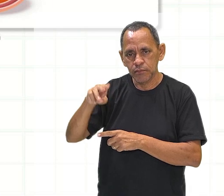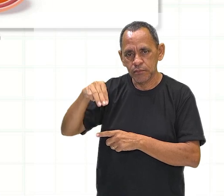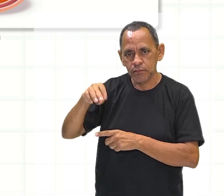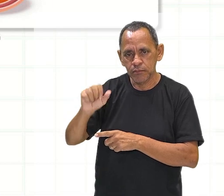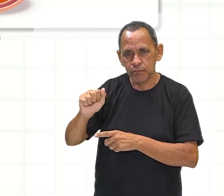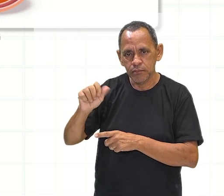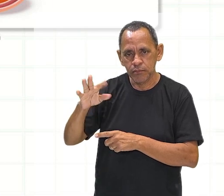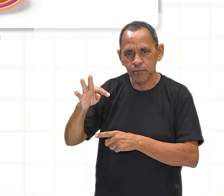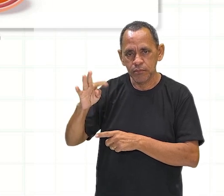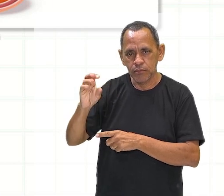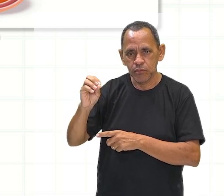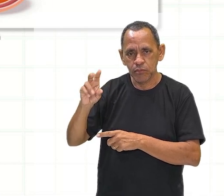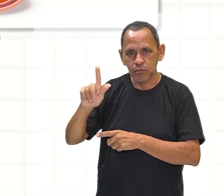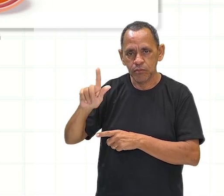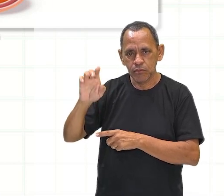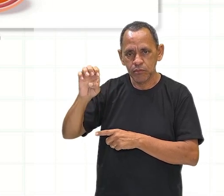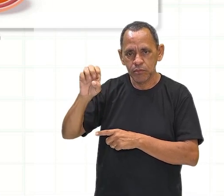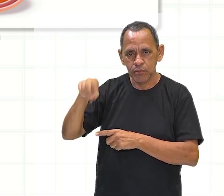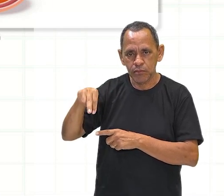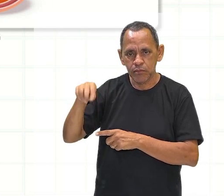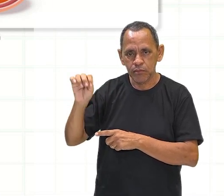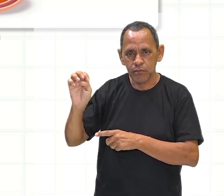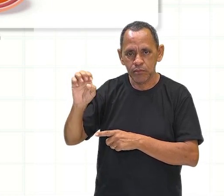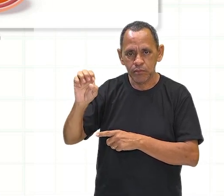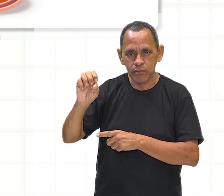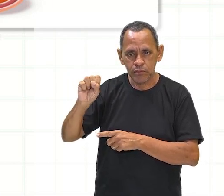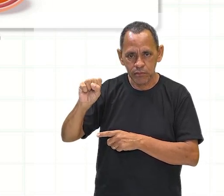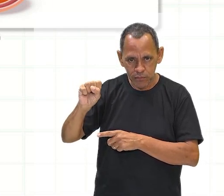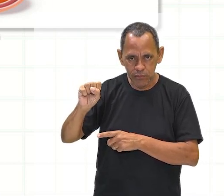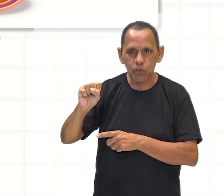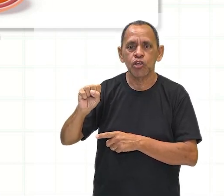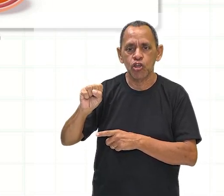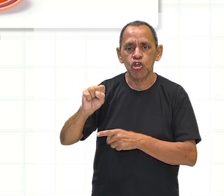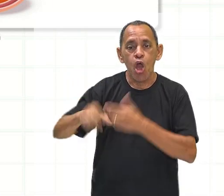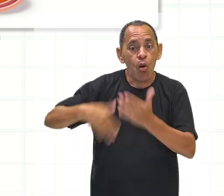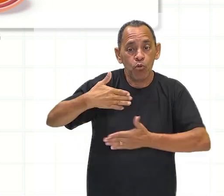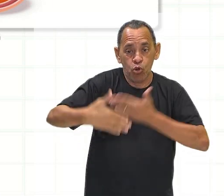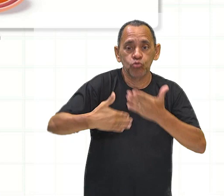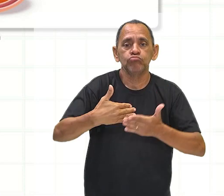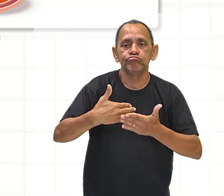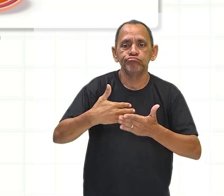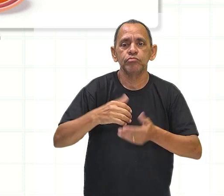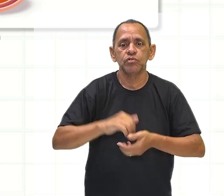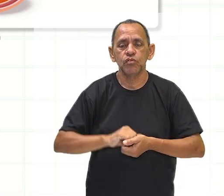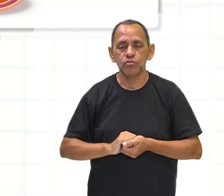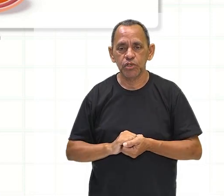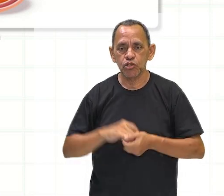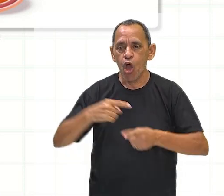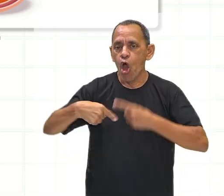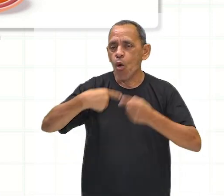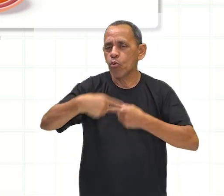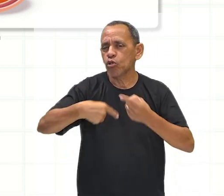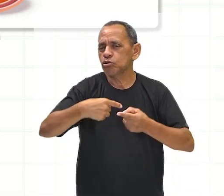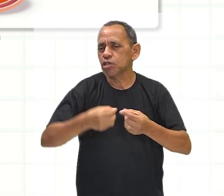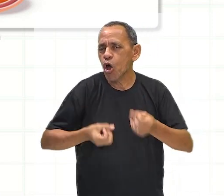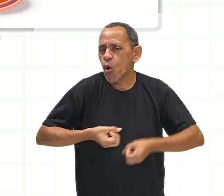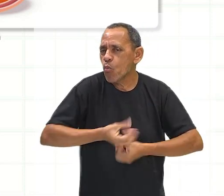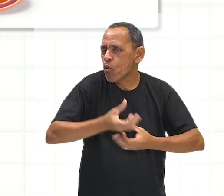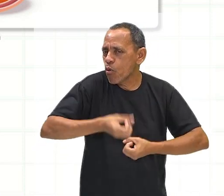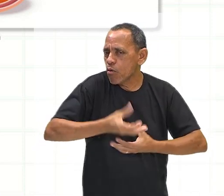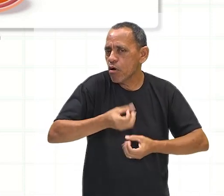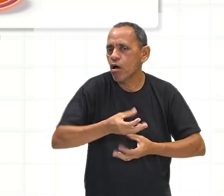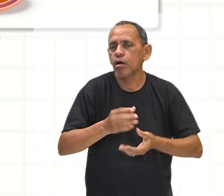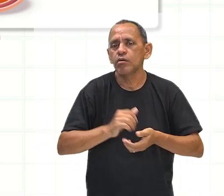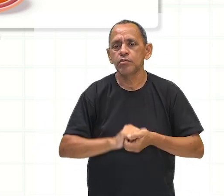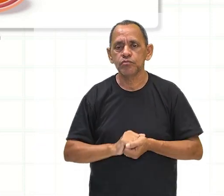criação, produção, então a gente vai ter ali a produção dos espermatozoides. Então, é um processo ali de espermatogênese, né, que